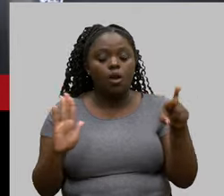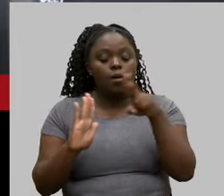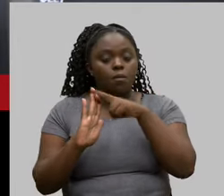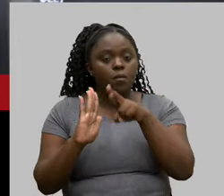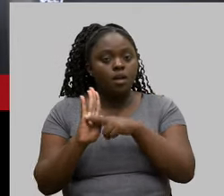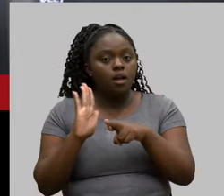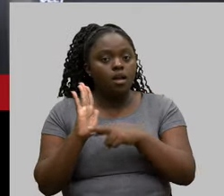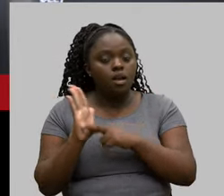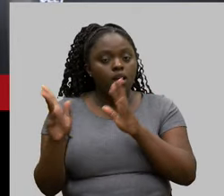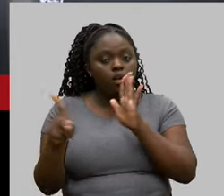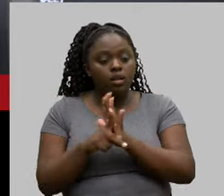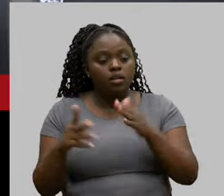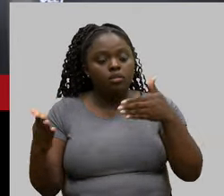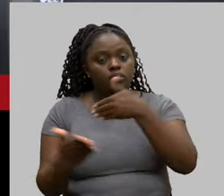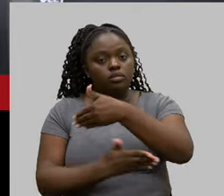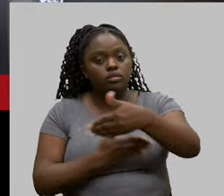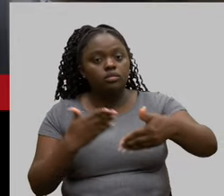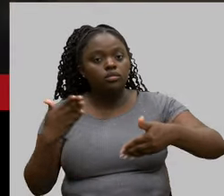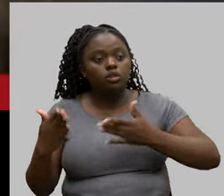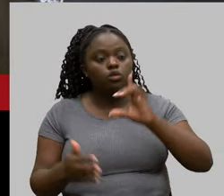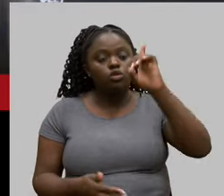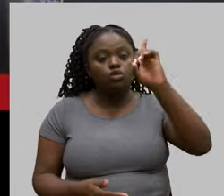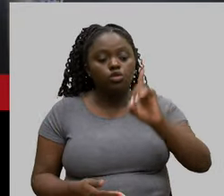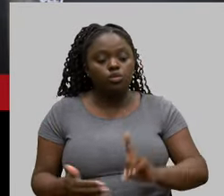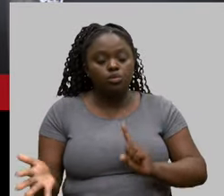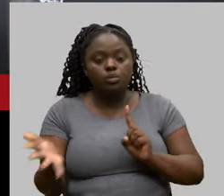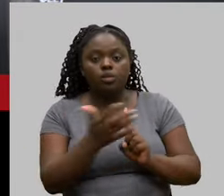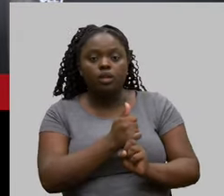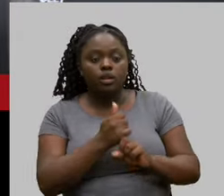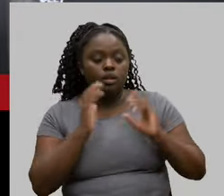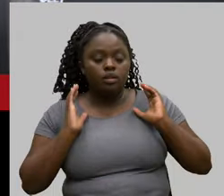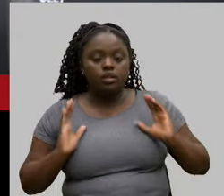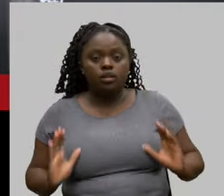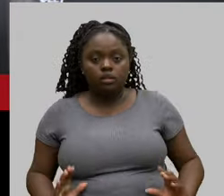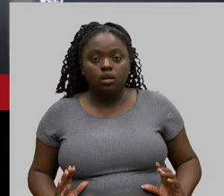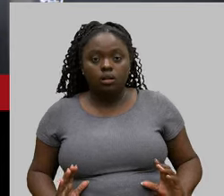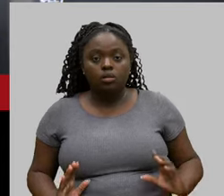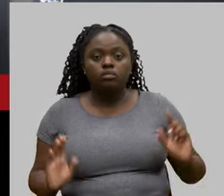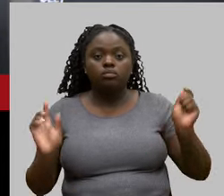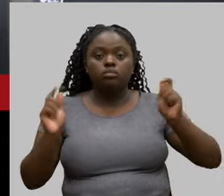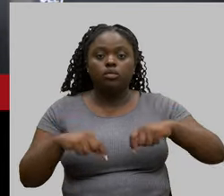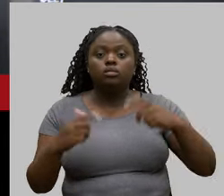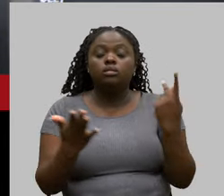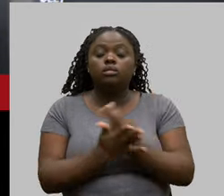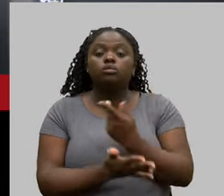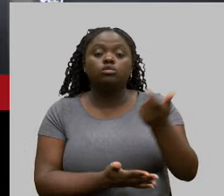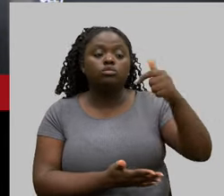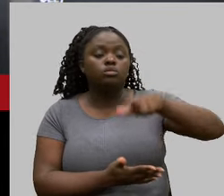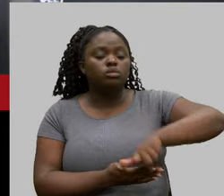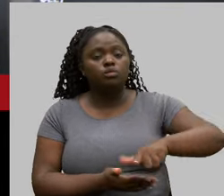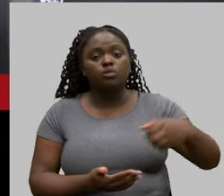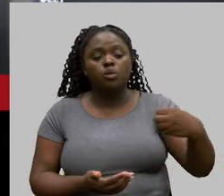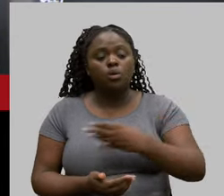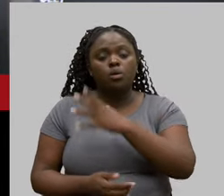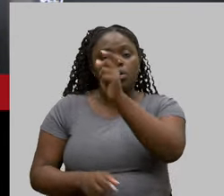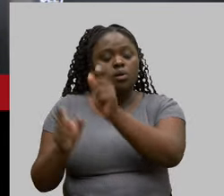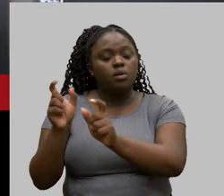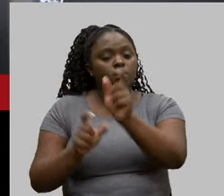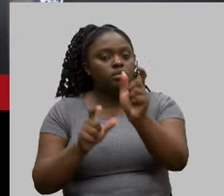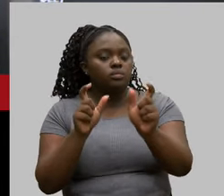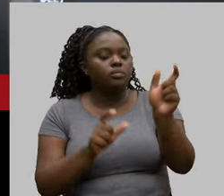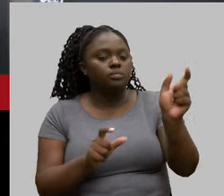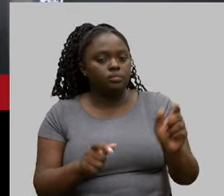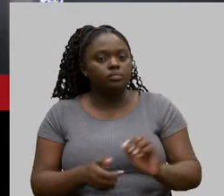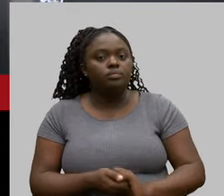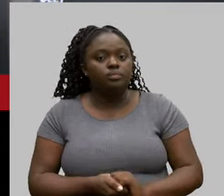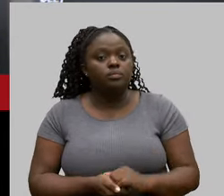transição que proteja direitos desses cidadãos H qualquer tempo isso pode acontecer novamente com outras pessoas e isso nos